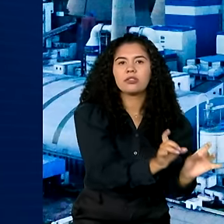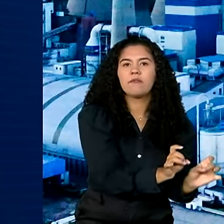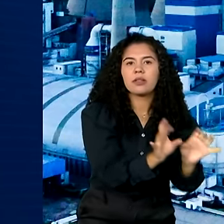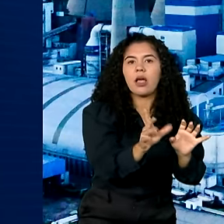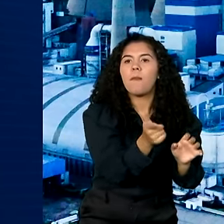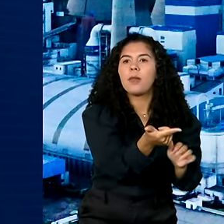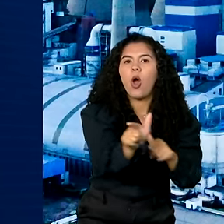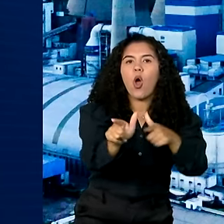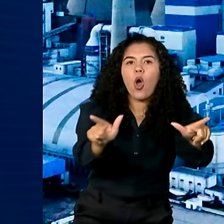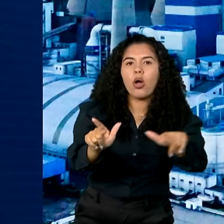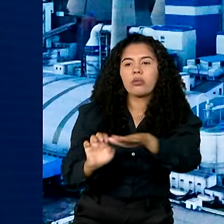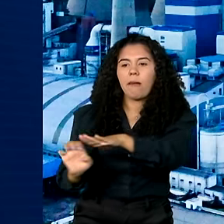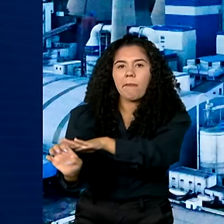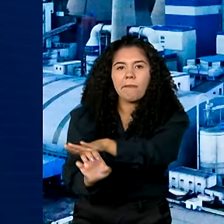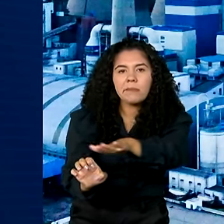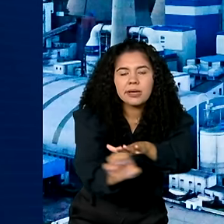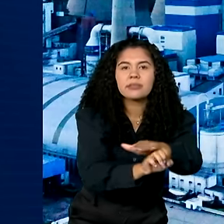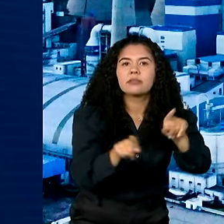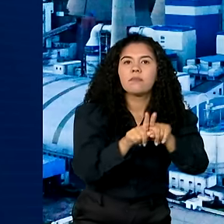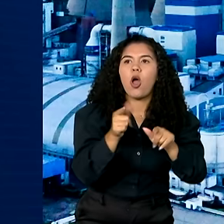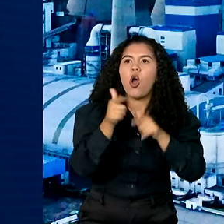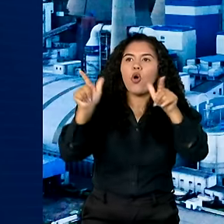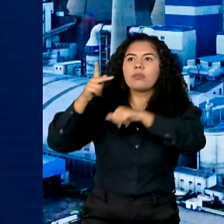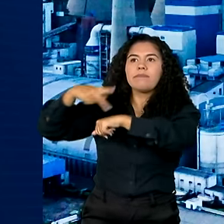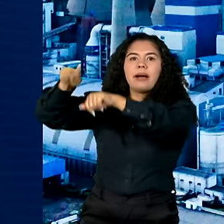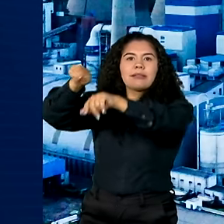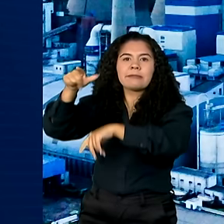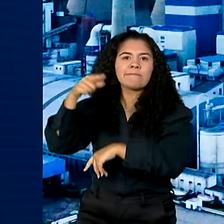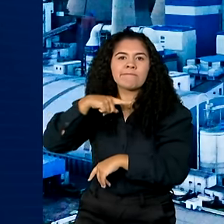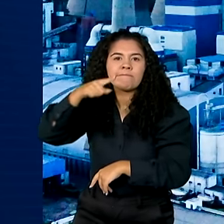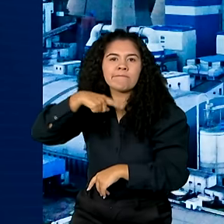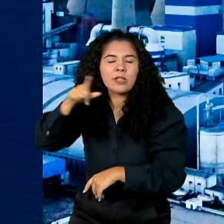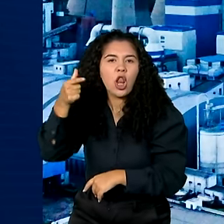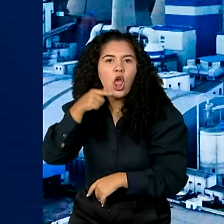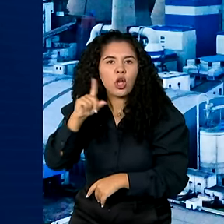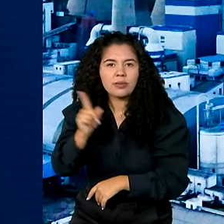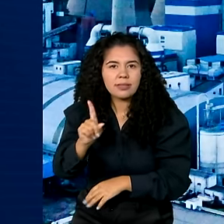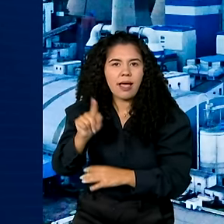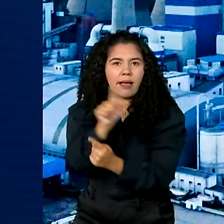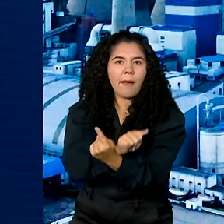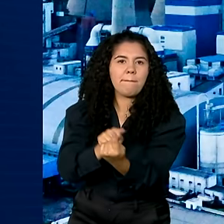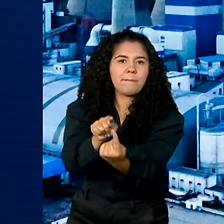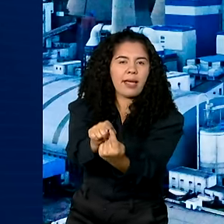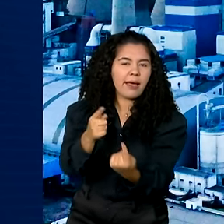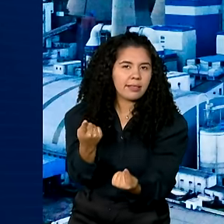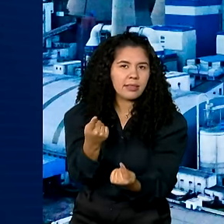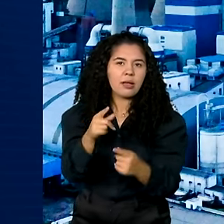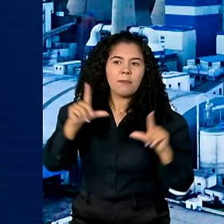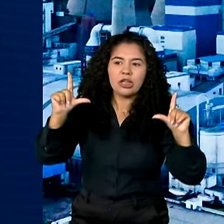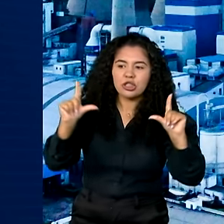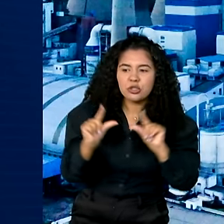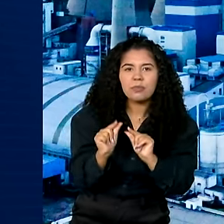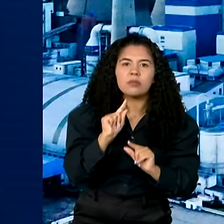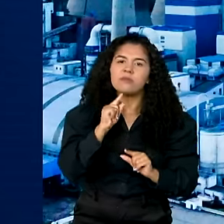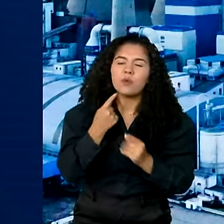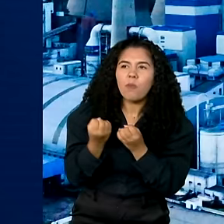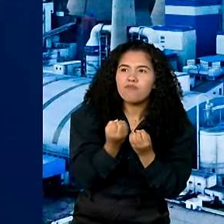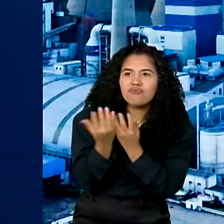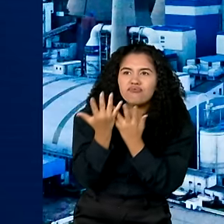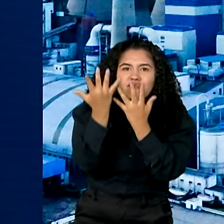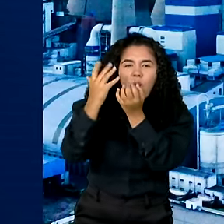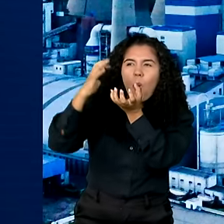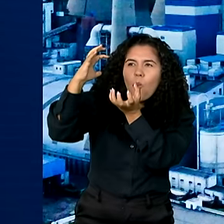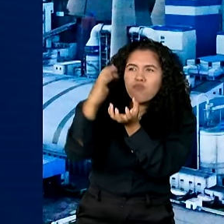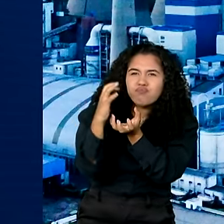outras empresas e outros países que não conseguem alcançar as metas estabelecidas de redução de gases de efeito